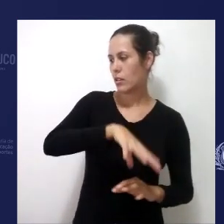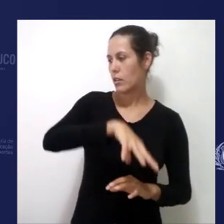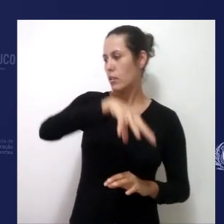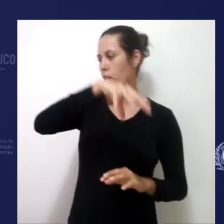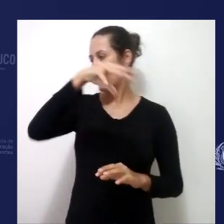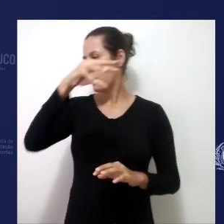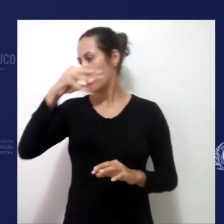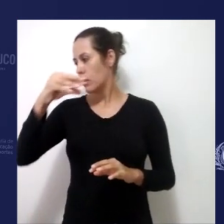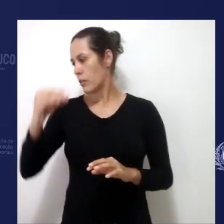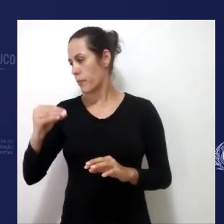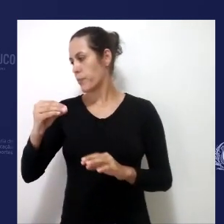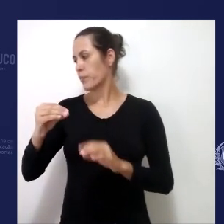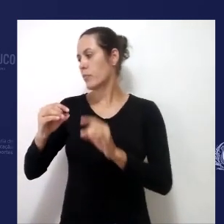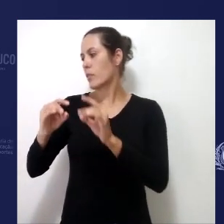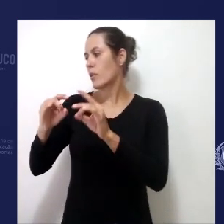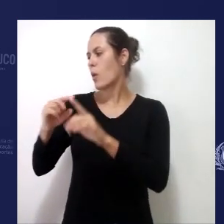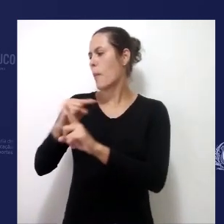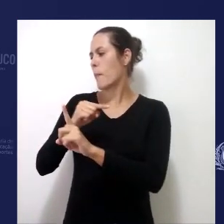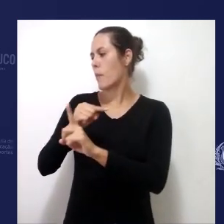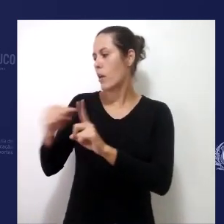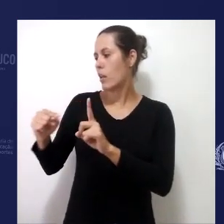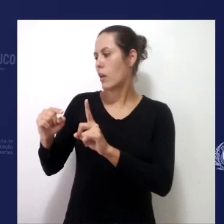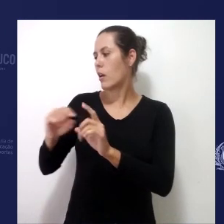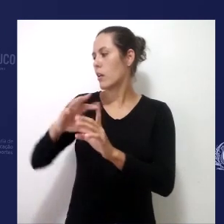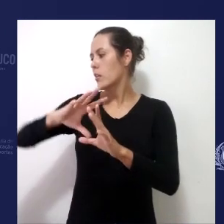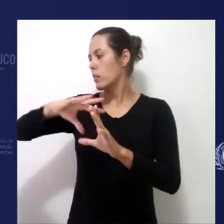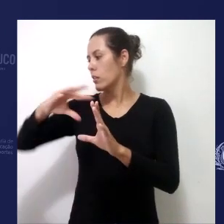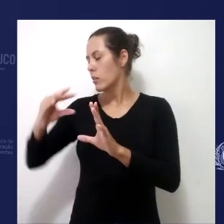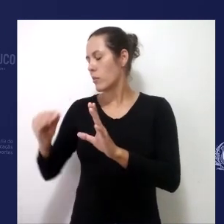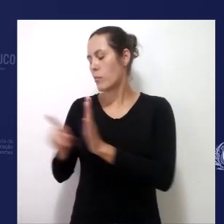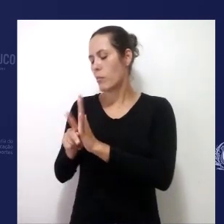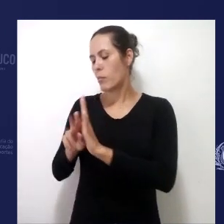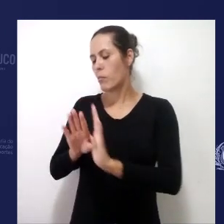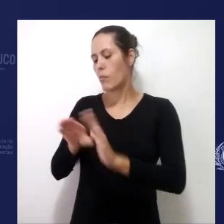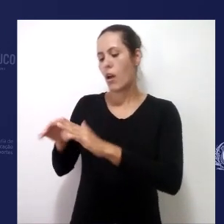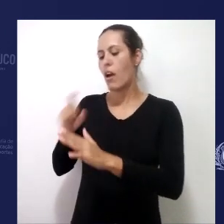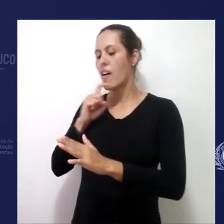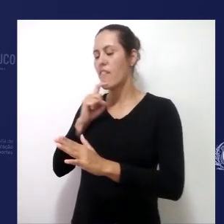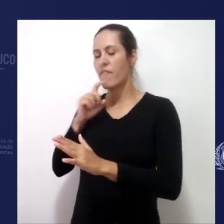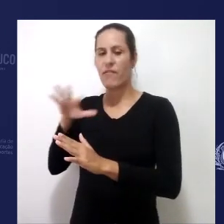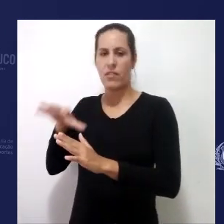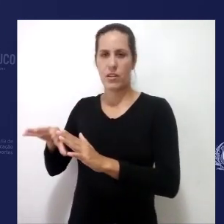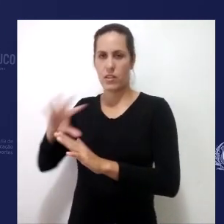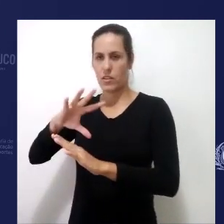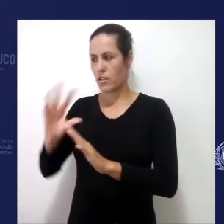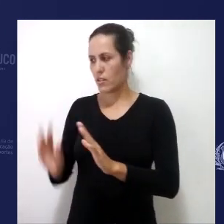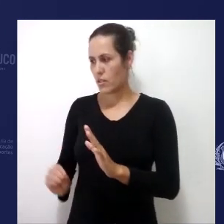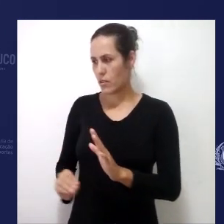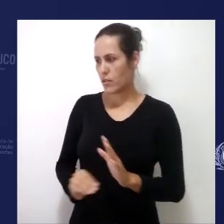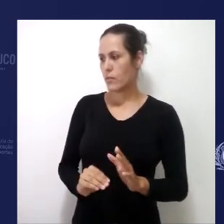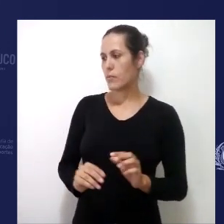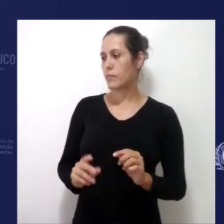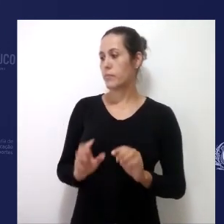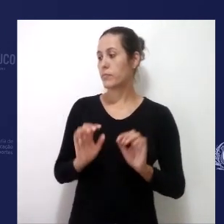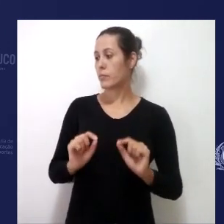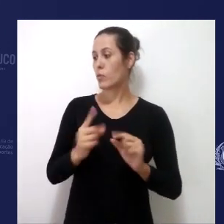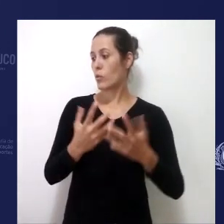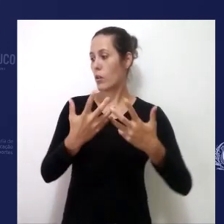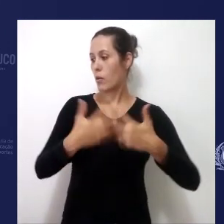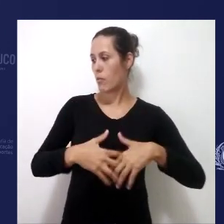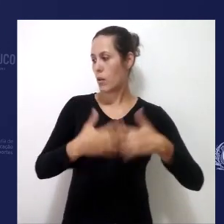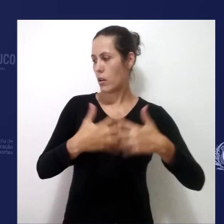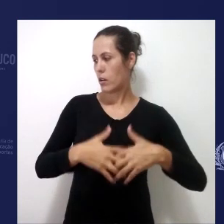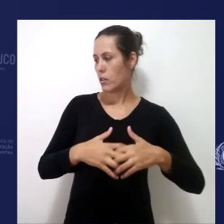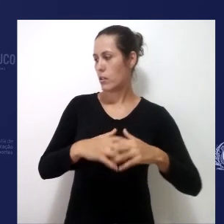vai rejeitar uma parte desse calor para uma fonte fria. Ou seja, uma máquina térmica ela